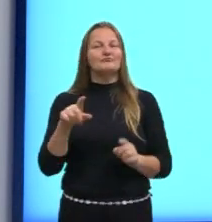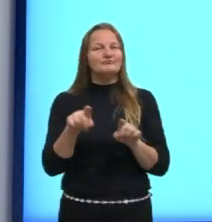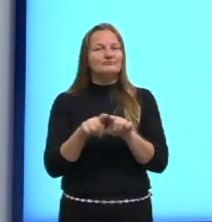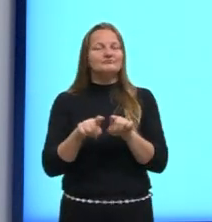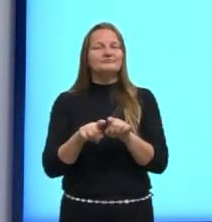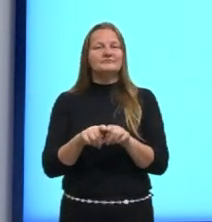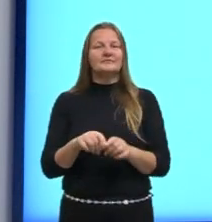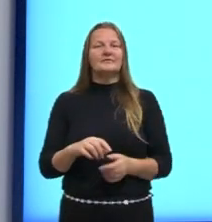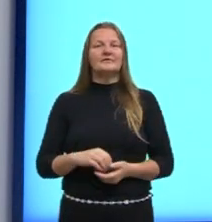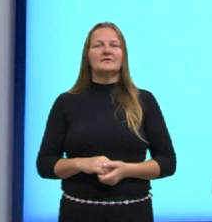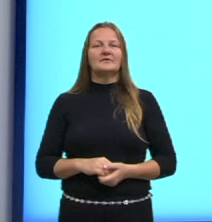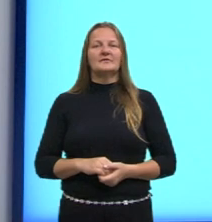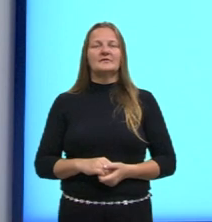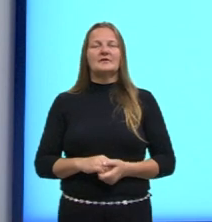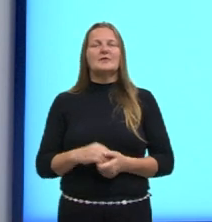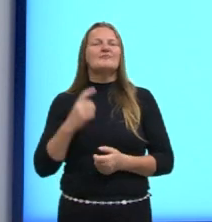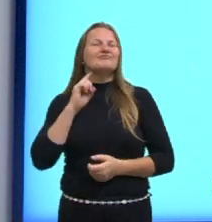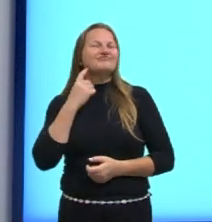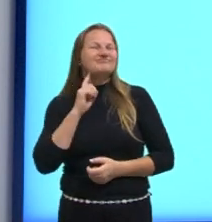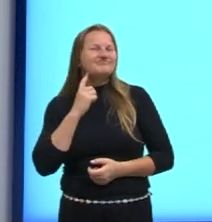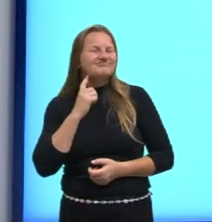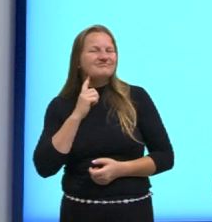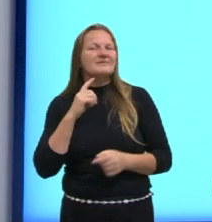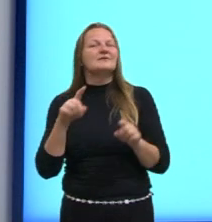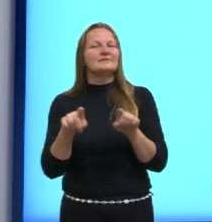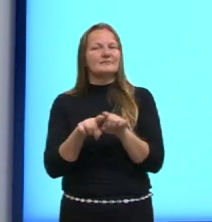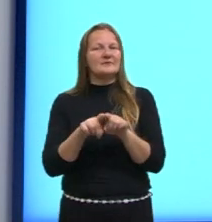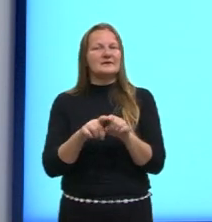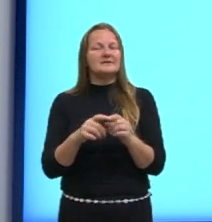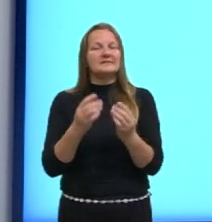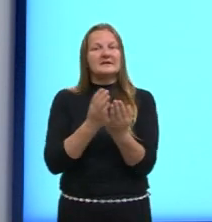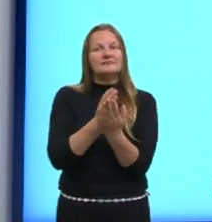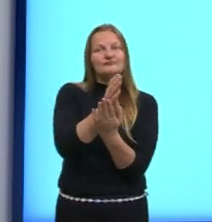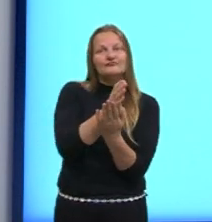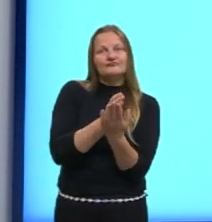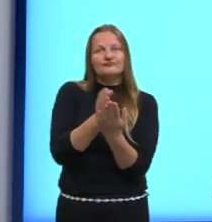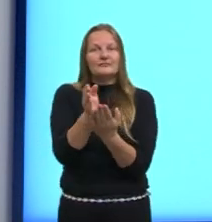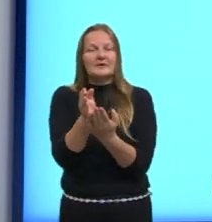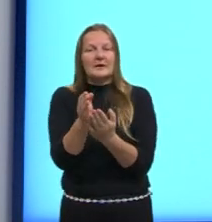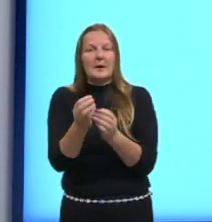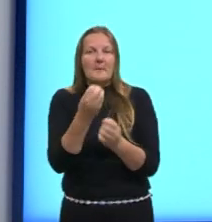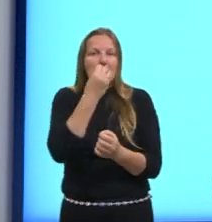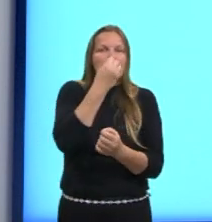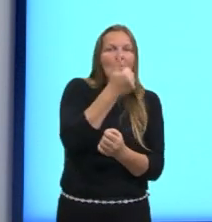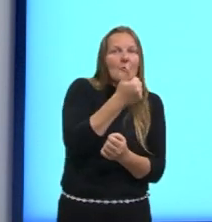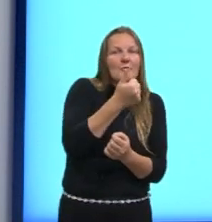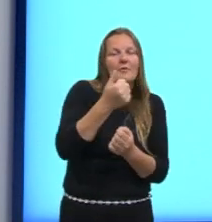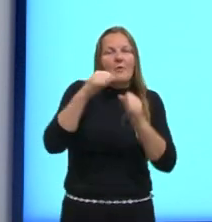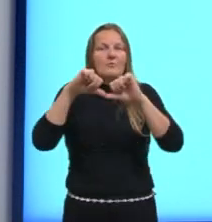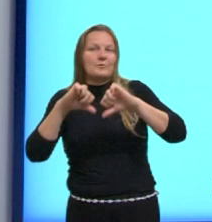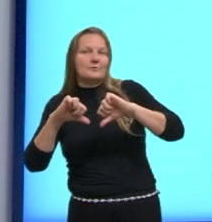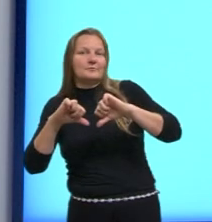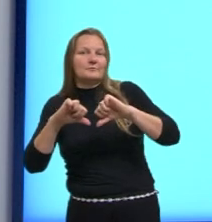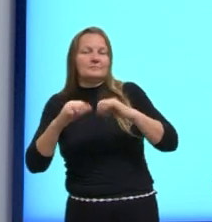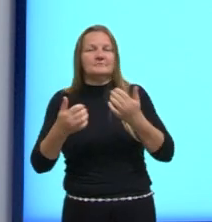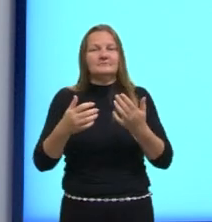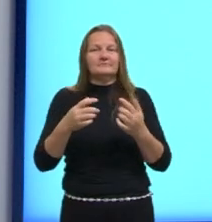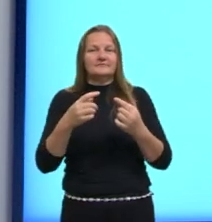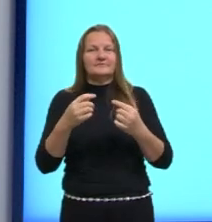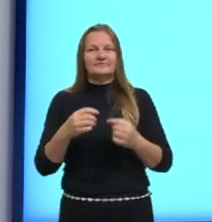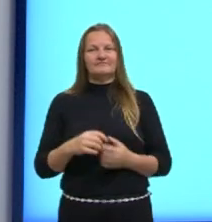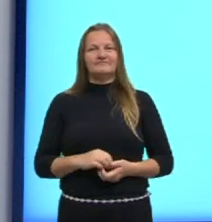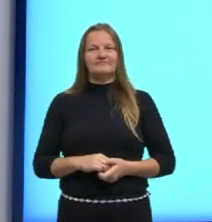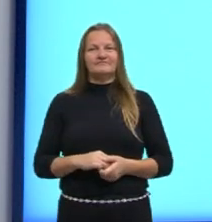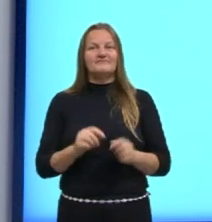da questão de poluição então eles afinal de contas são nossos Aliados Ou eles são nossos